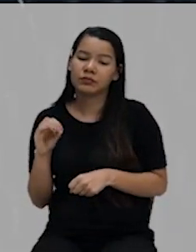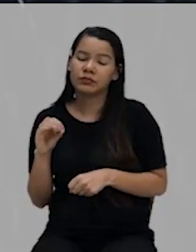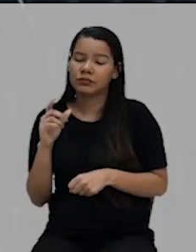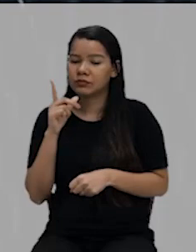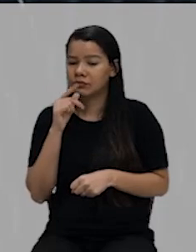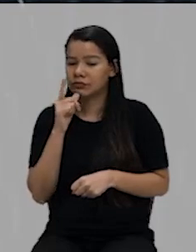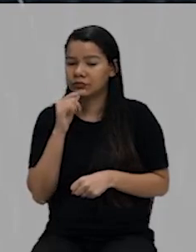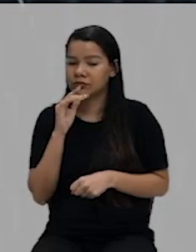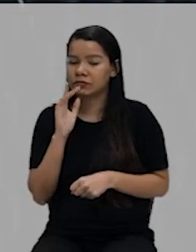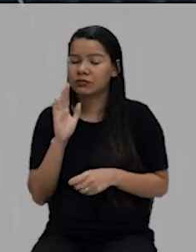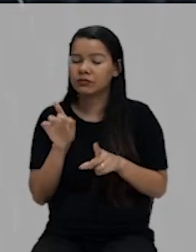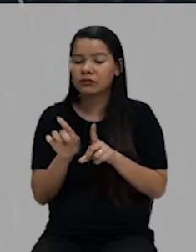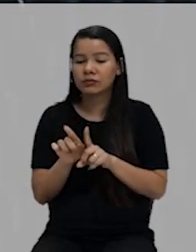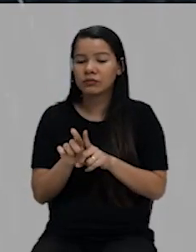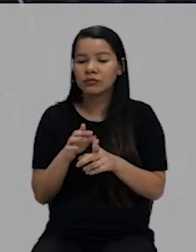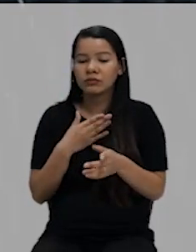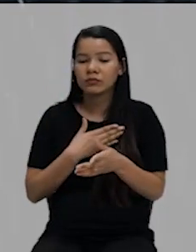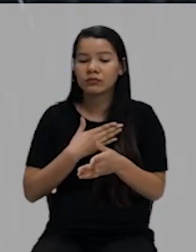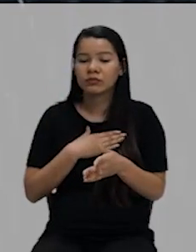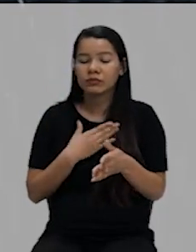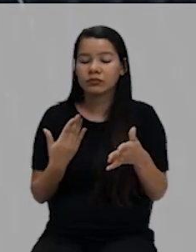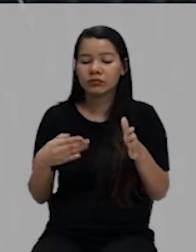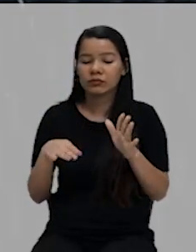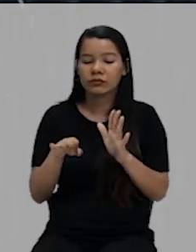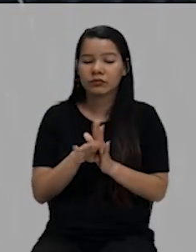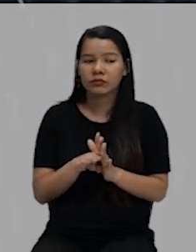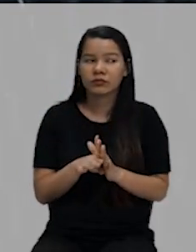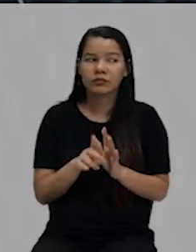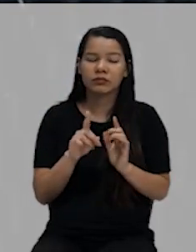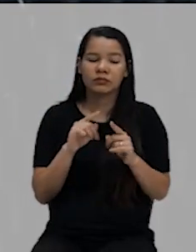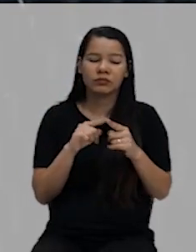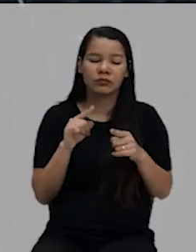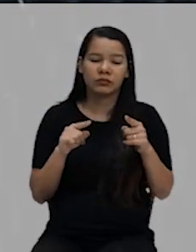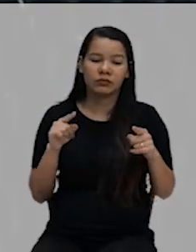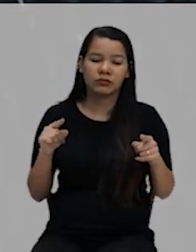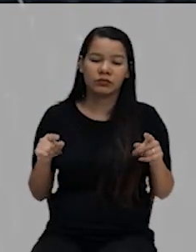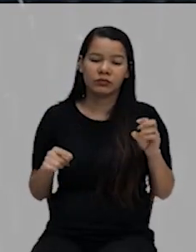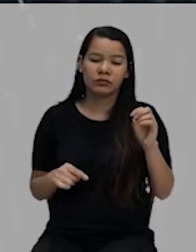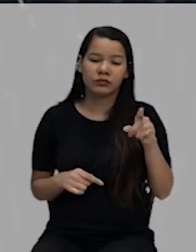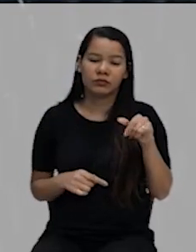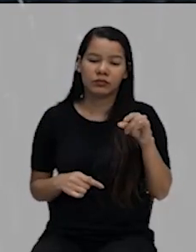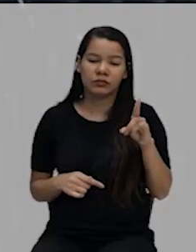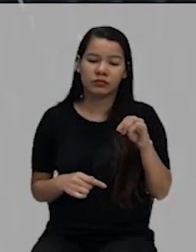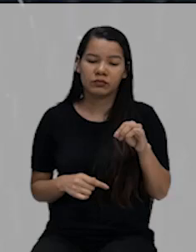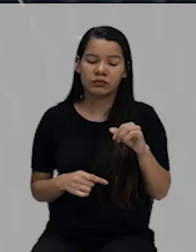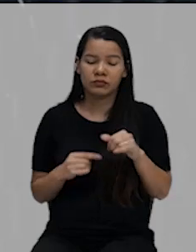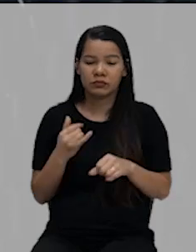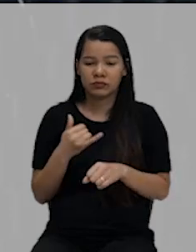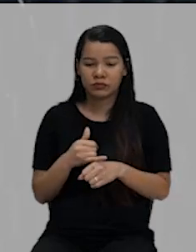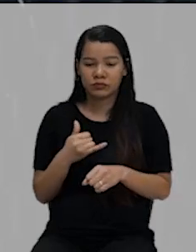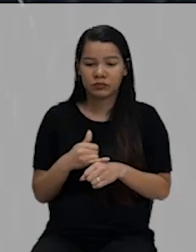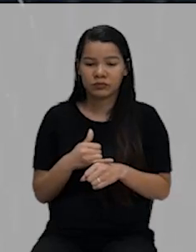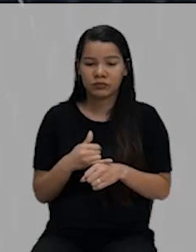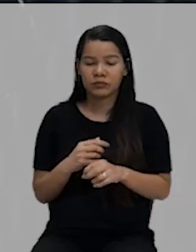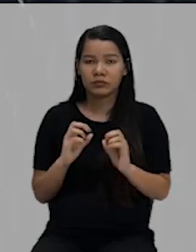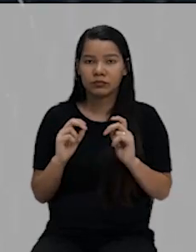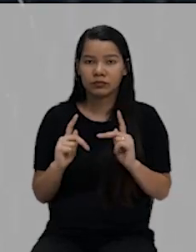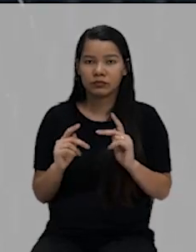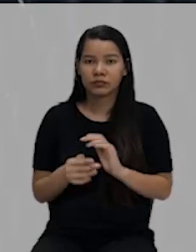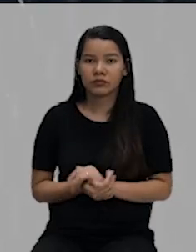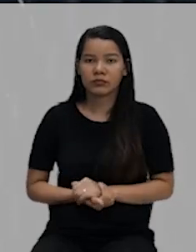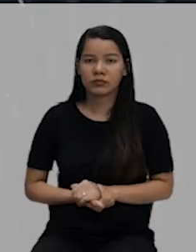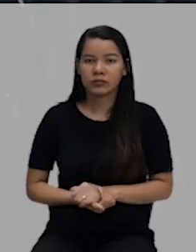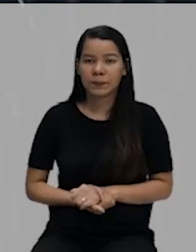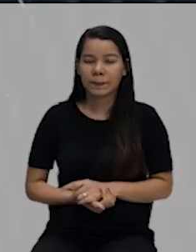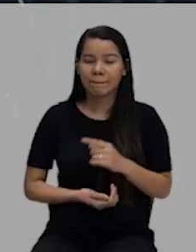de chegada, certo? Produto, que no caso é o óxido de ferro hidratado, certo?